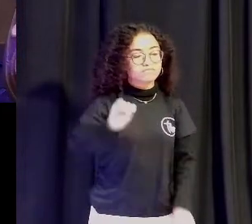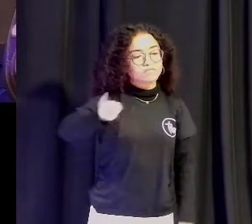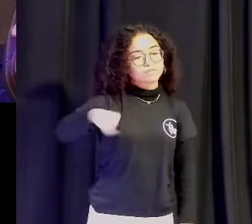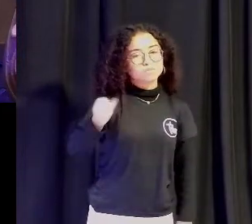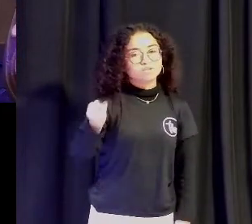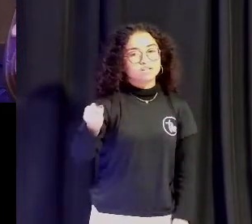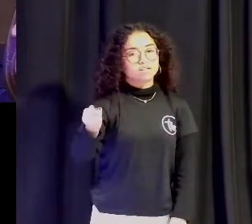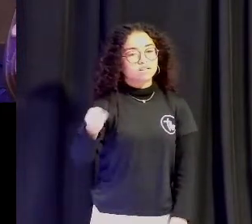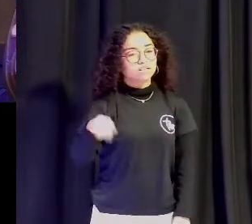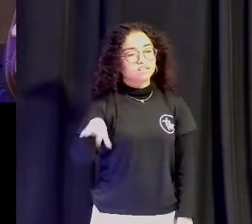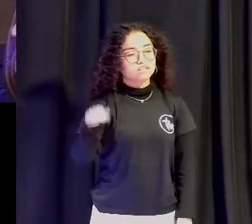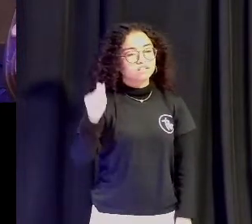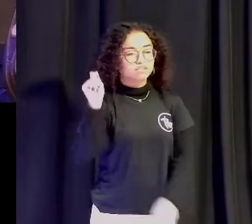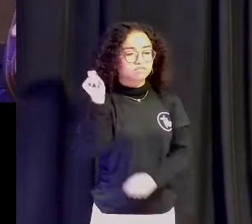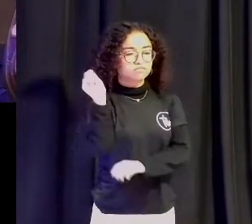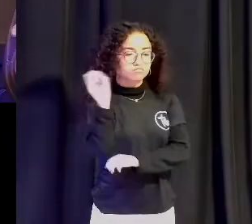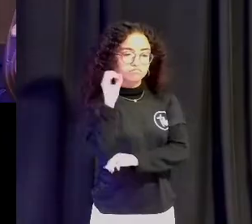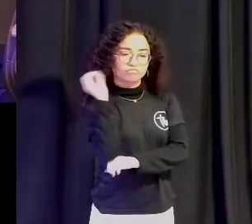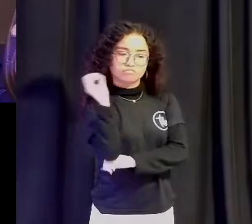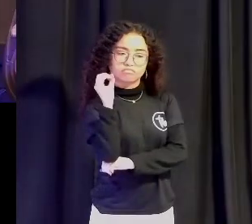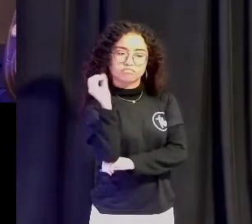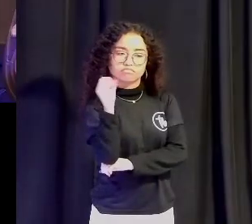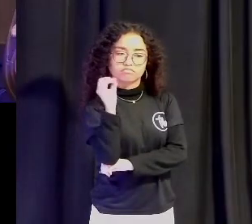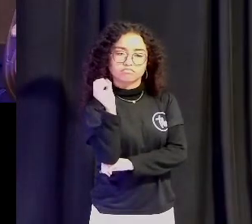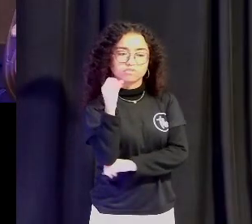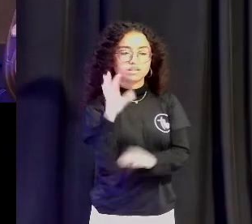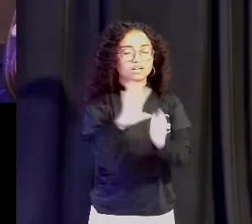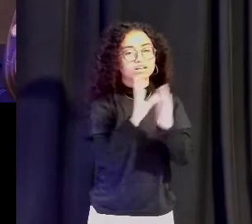Alegre, na Igreja Batista Monte Serrat.